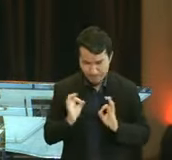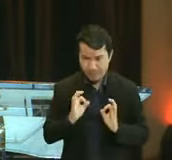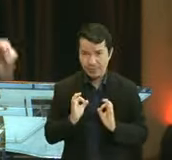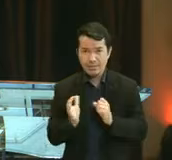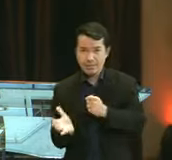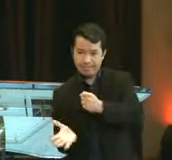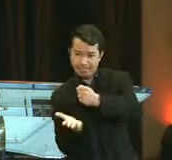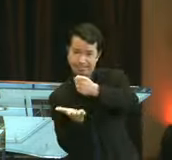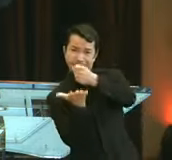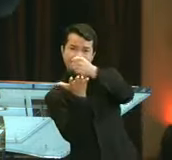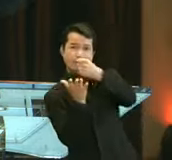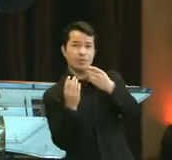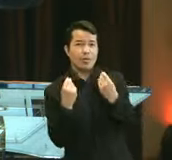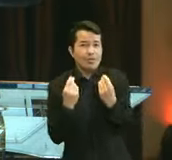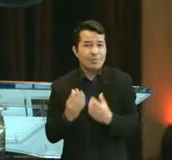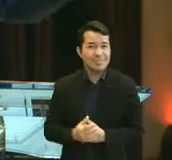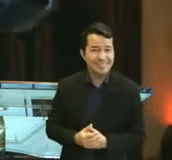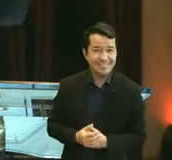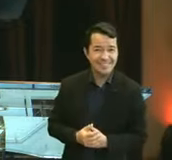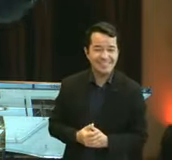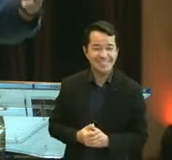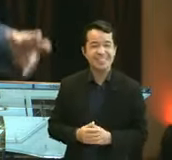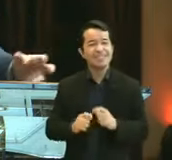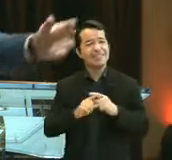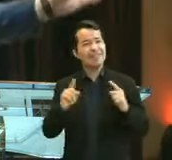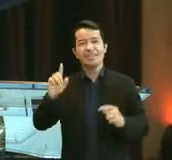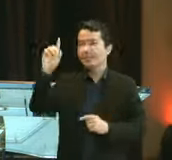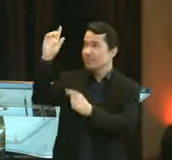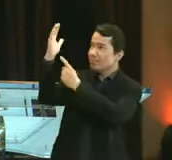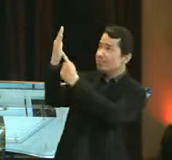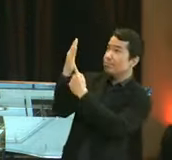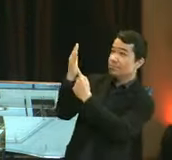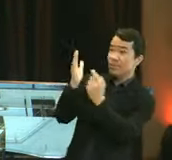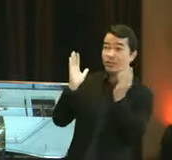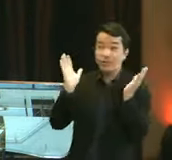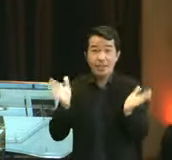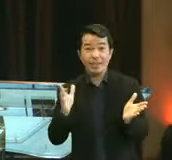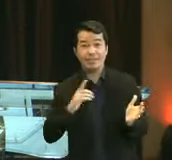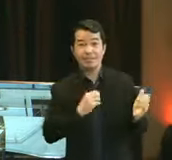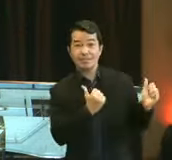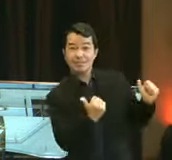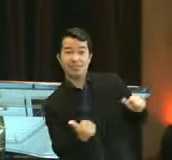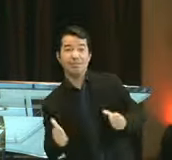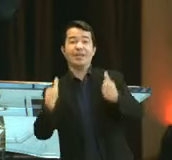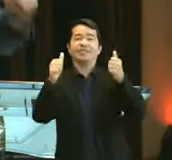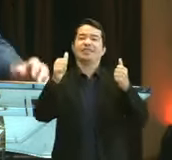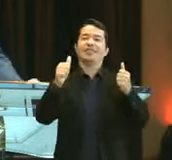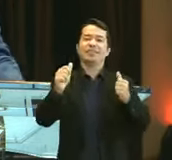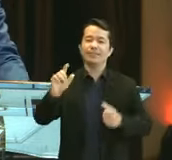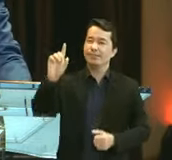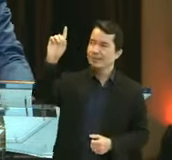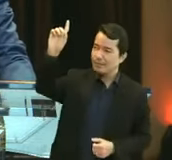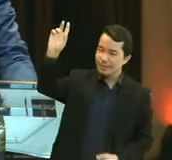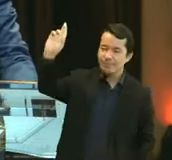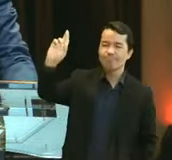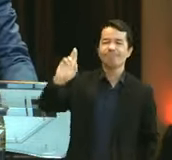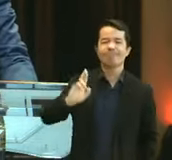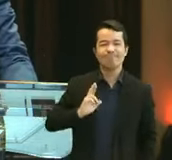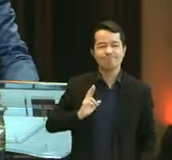E Deus trouxe a ideia e a visão do Levanta e já tem gente sendo batizada. Deus responde